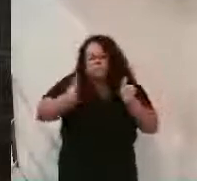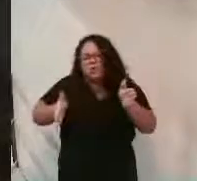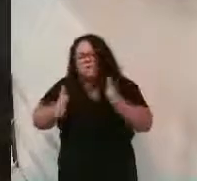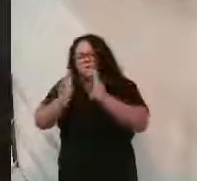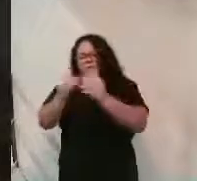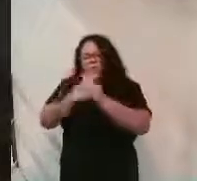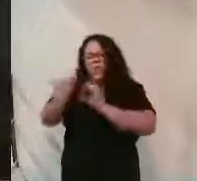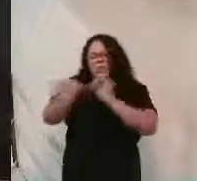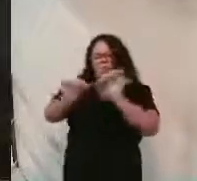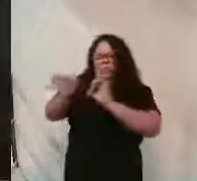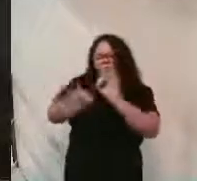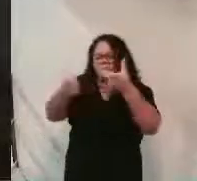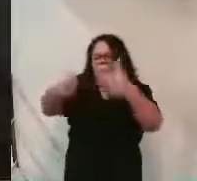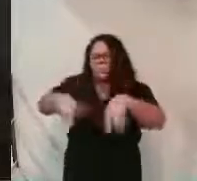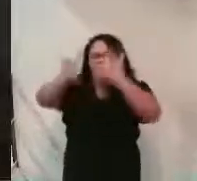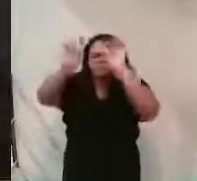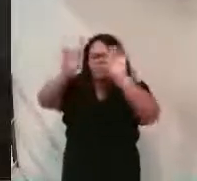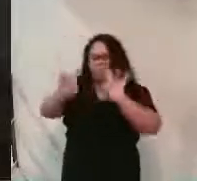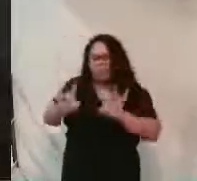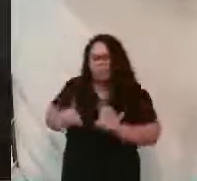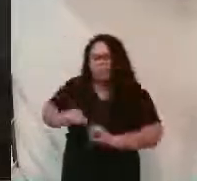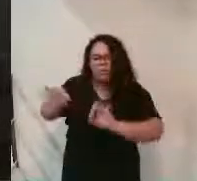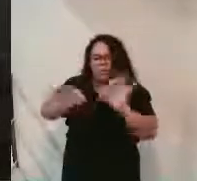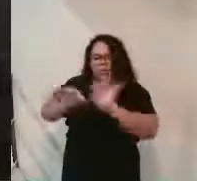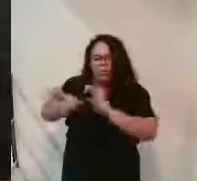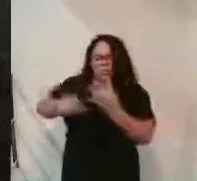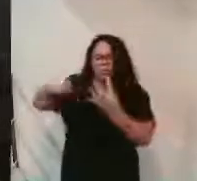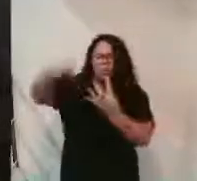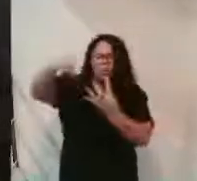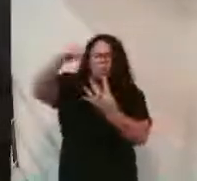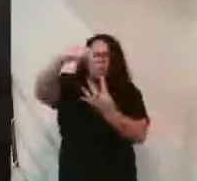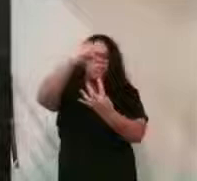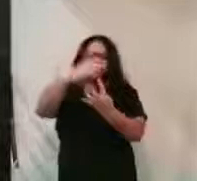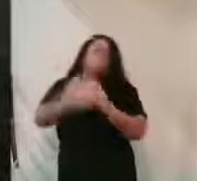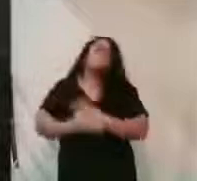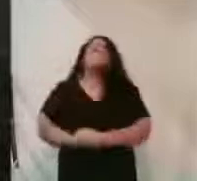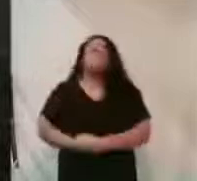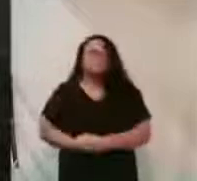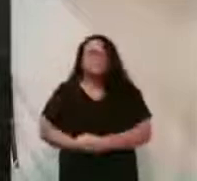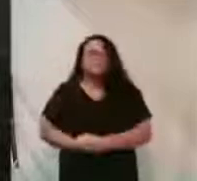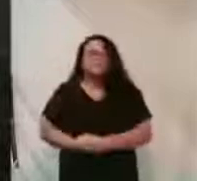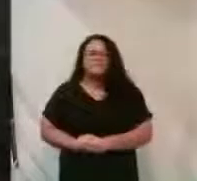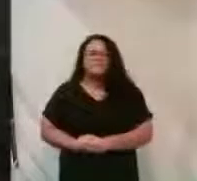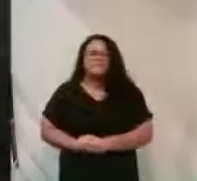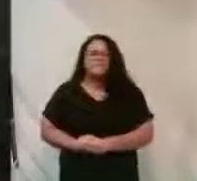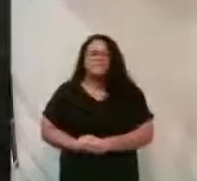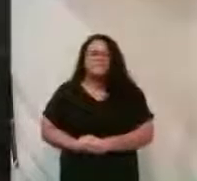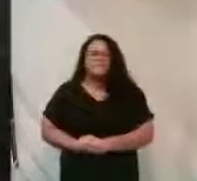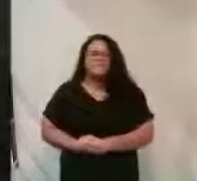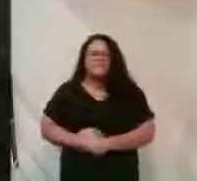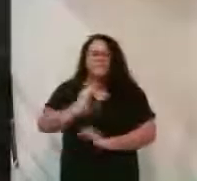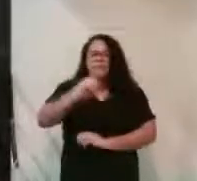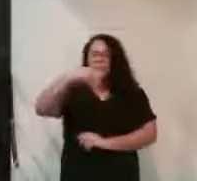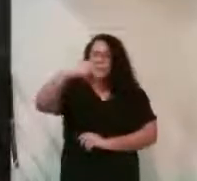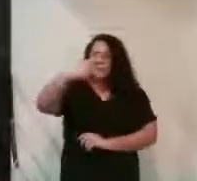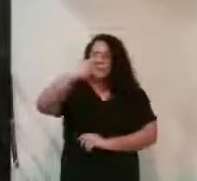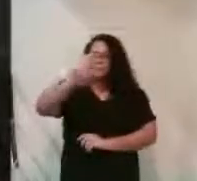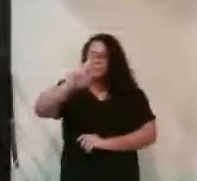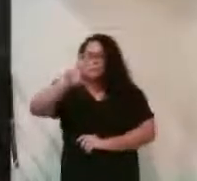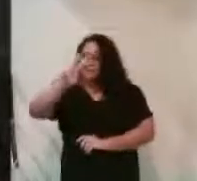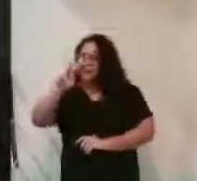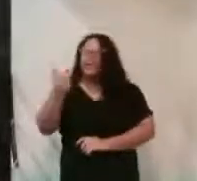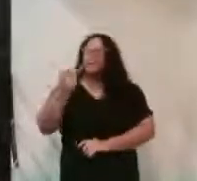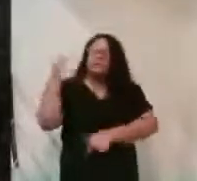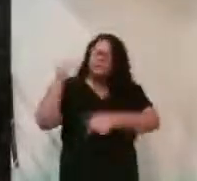simplificado, sem, com isso, não, de forma alguma, tira todo o trabalho, a dedicação da CPRH, que faz o trabalho do mesmo